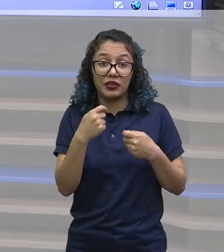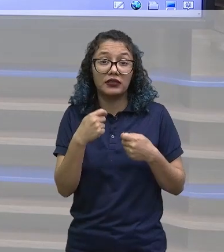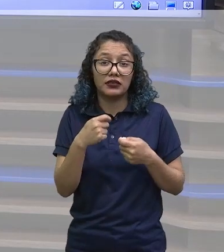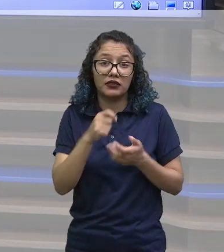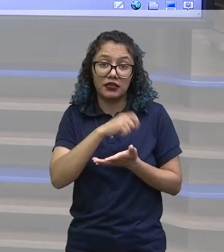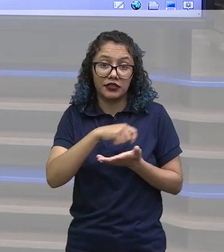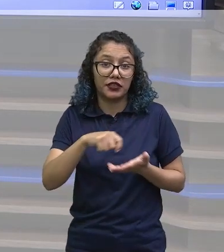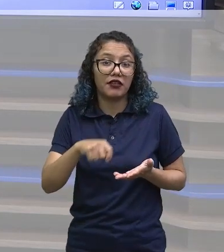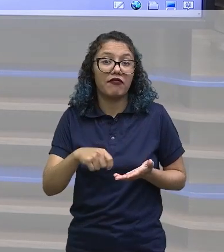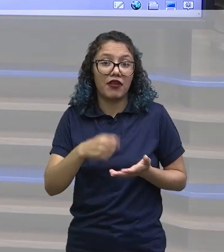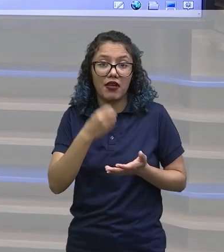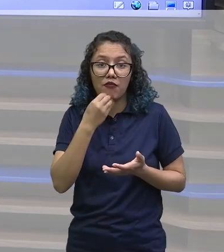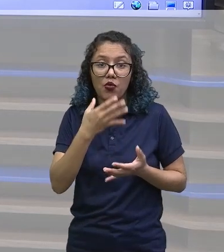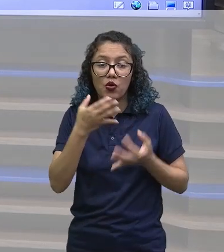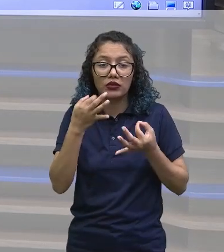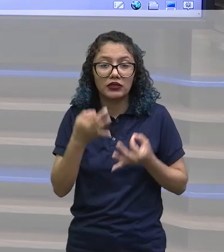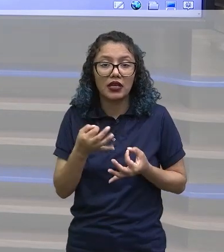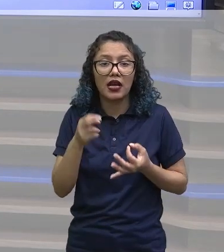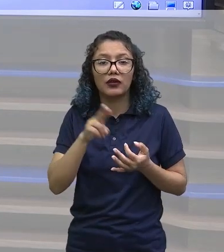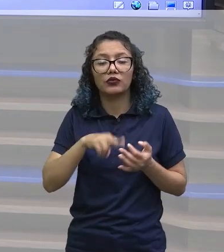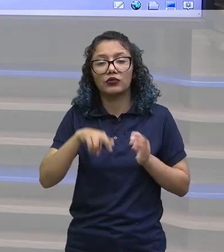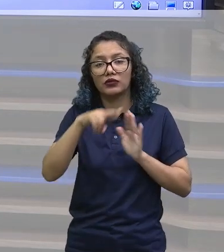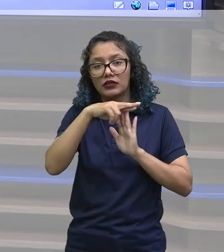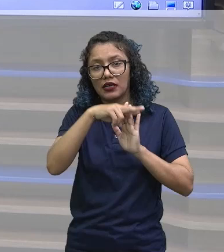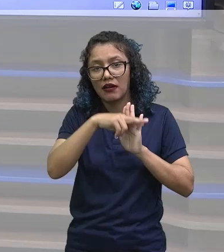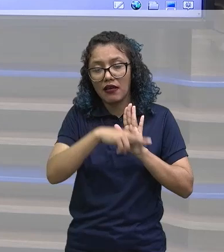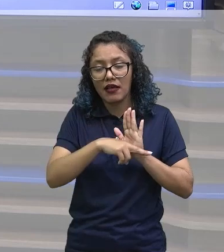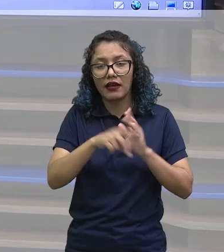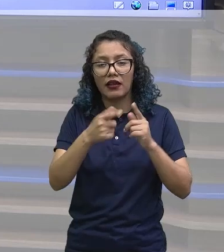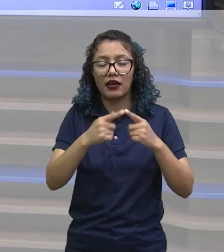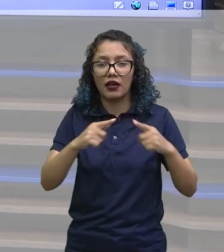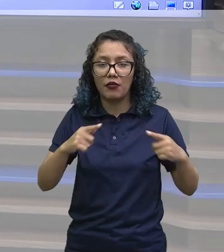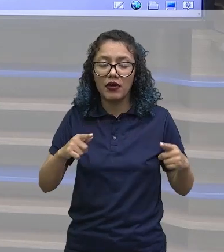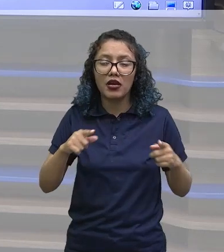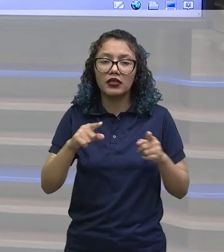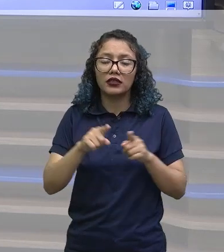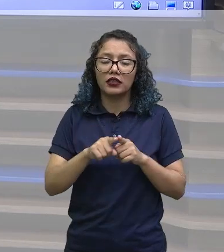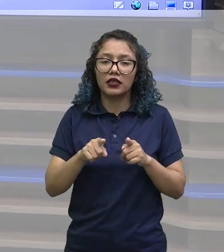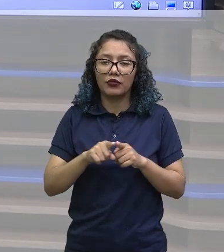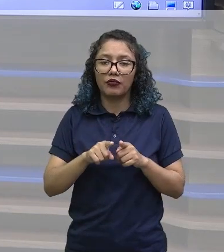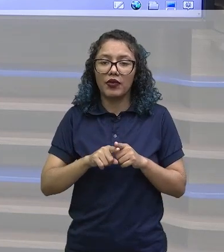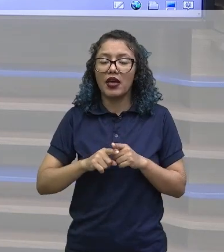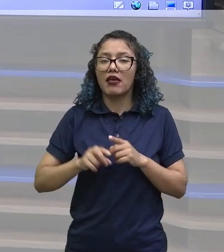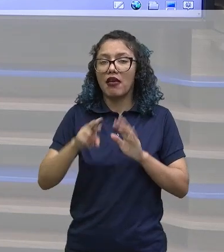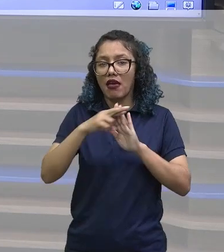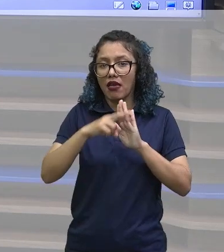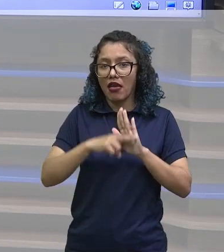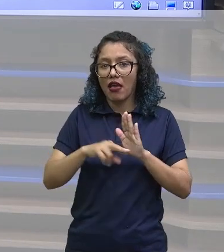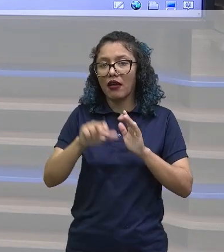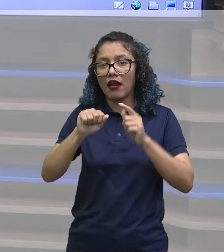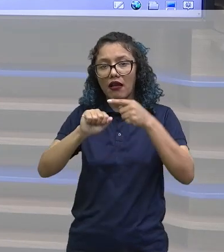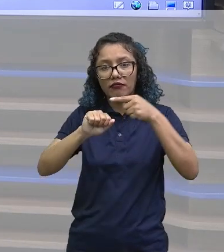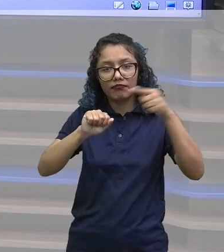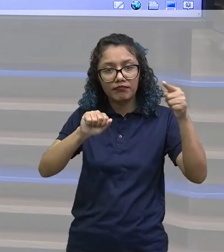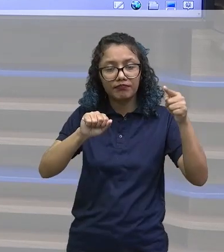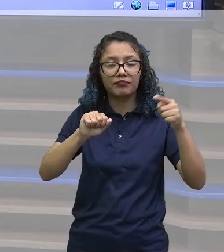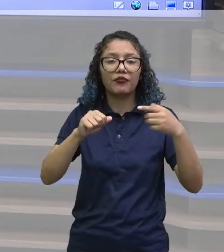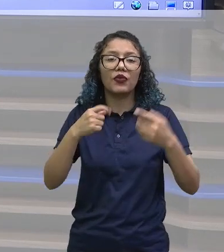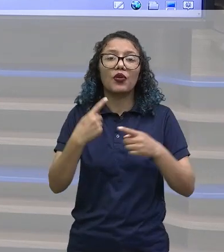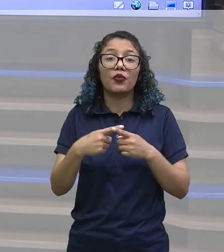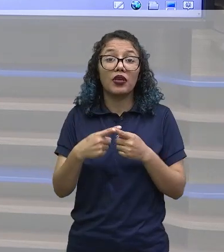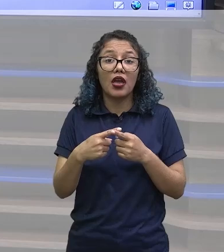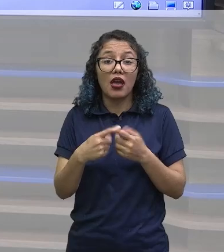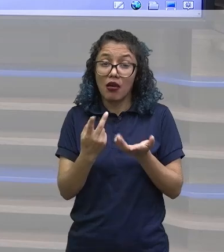adequadamente, utilizando as regras da gramática, utilizando as regras da crase, né? Porque aí você vai